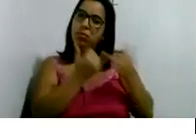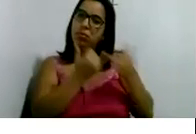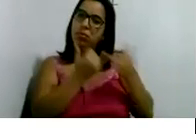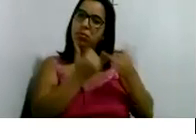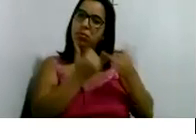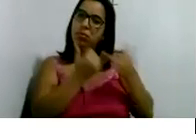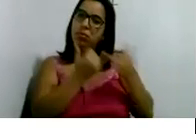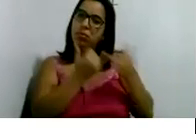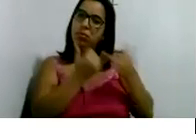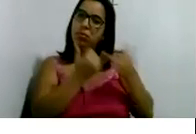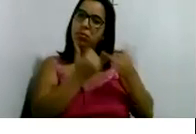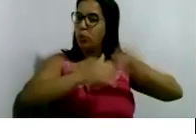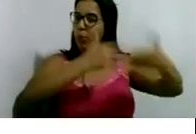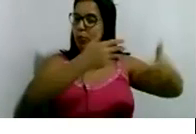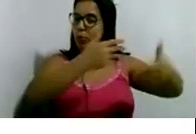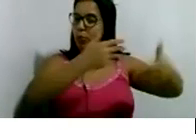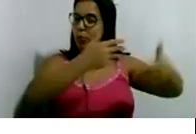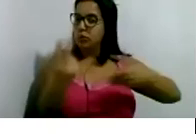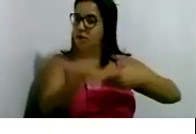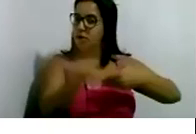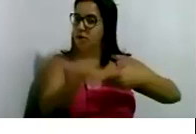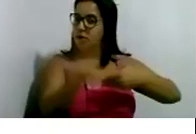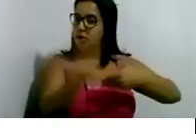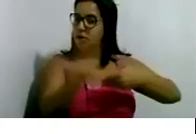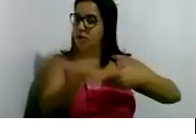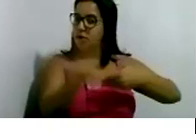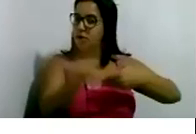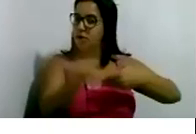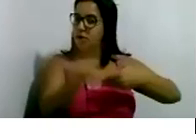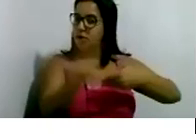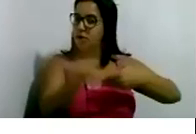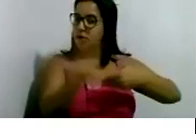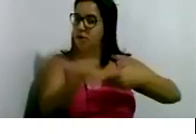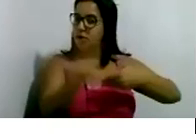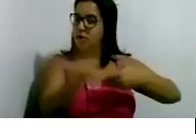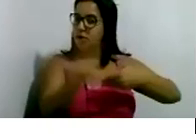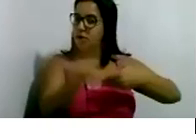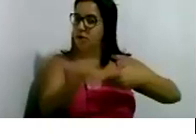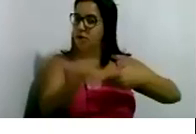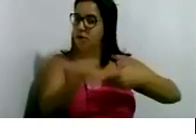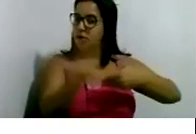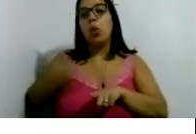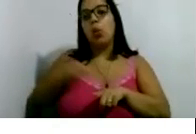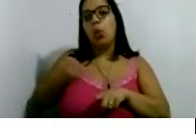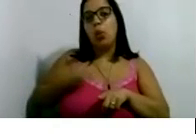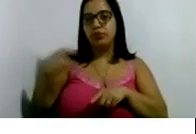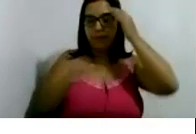é o tamanho da célula e o número de gametas férteis resultantes.